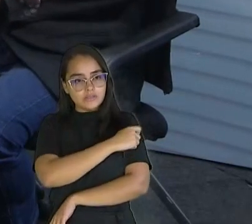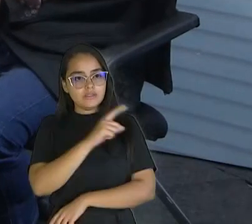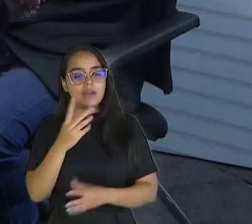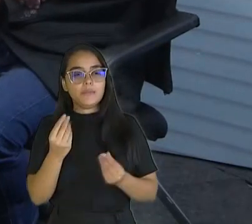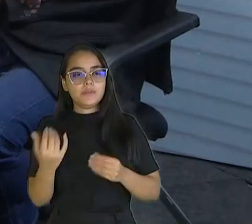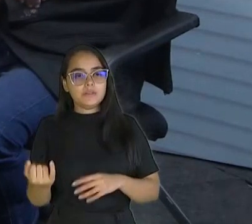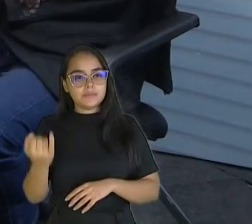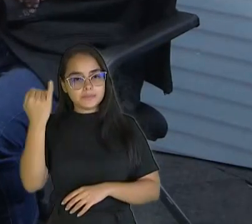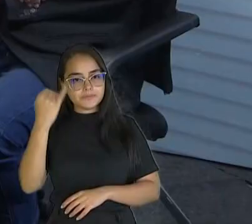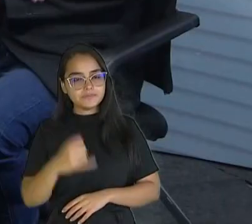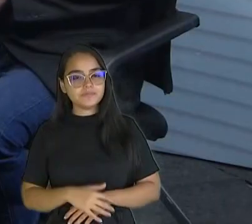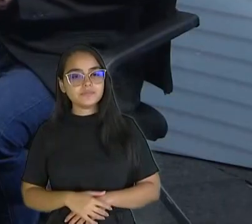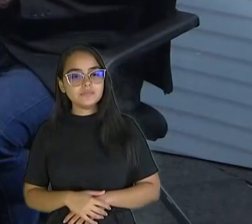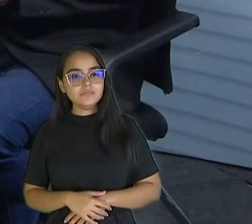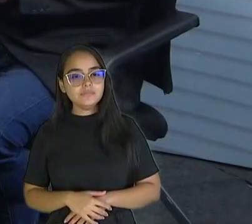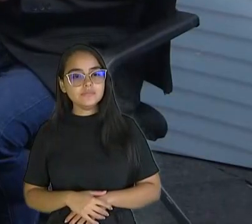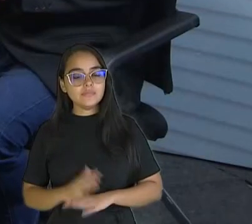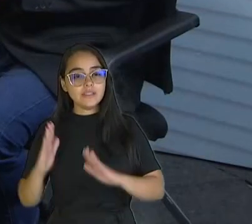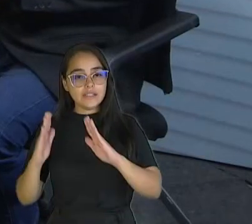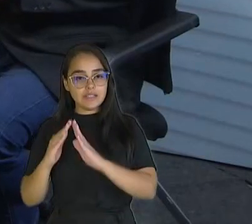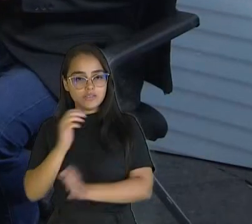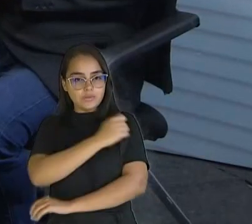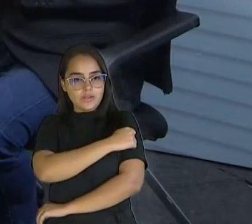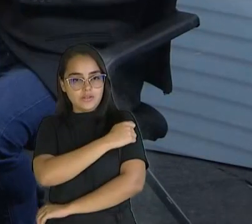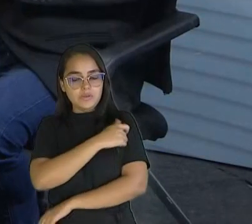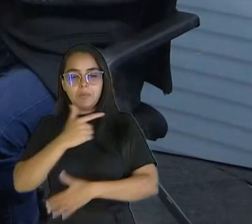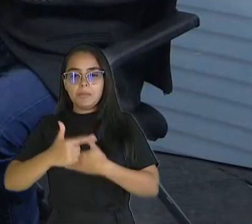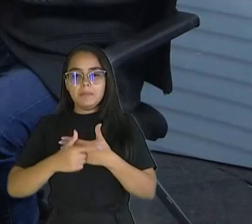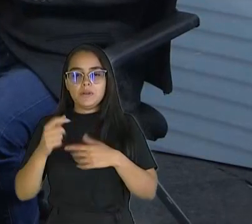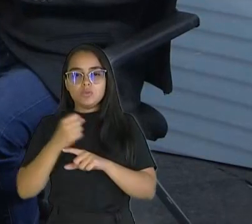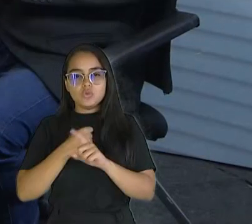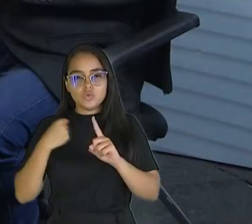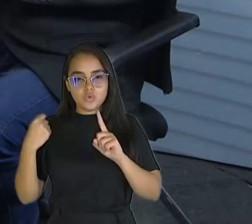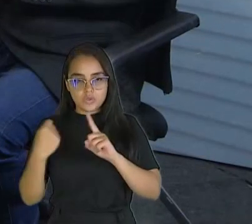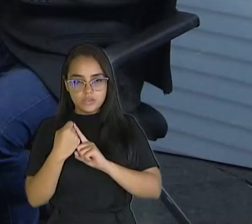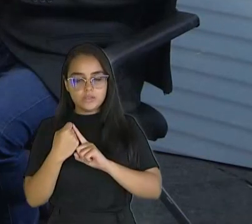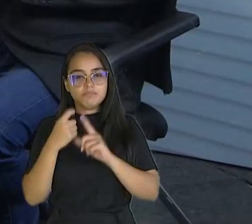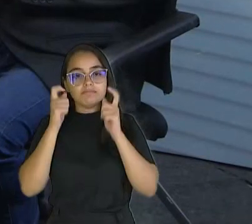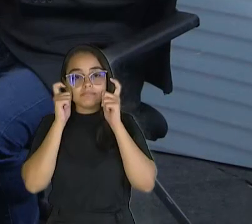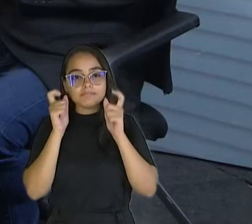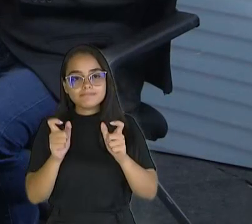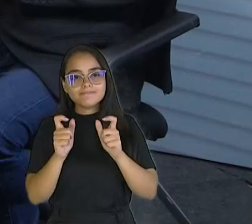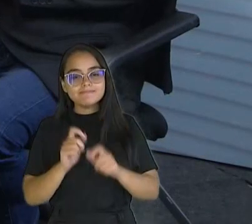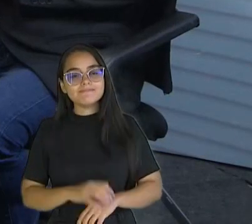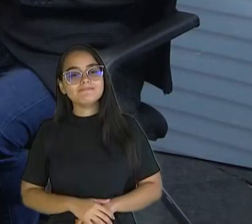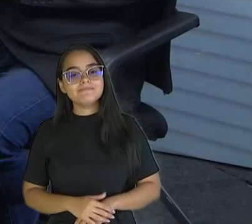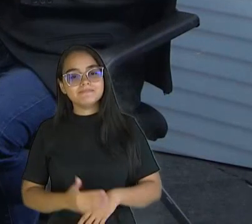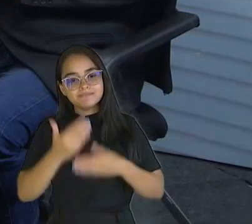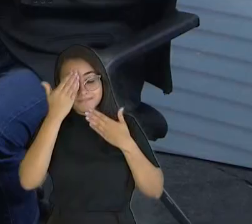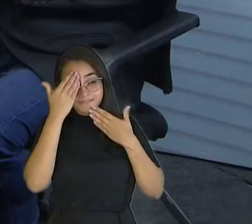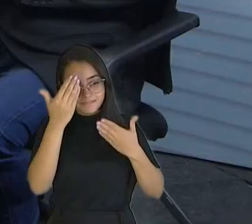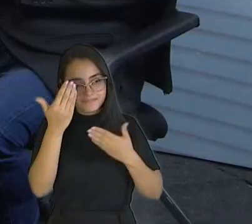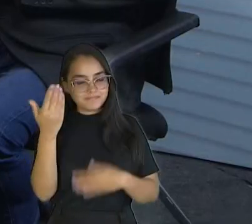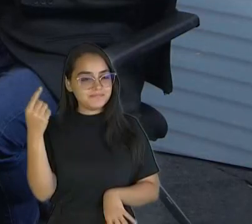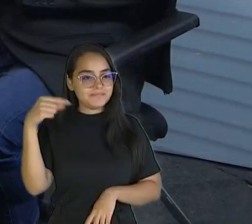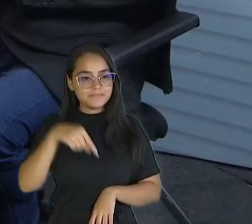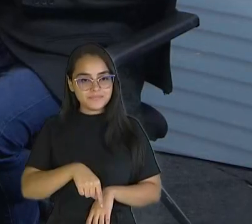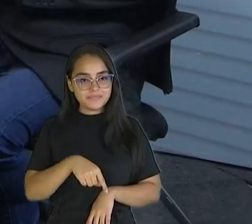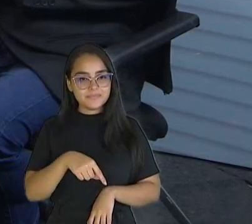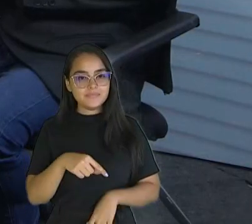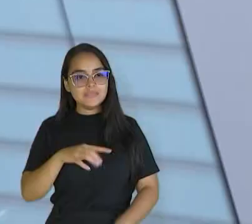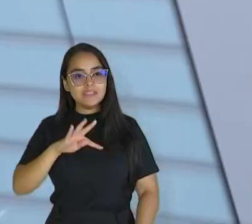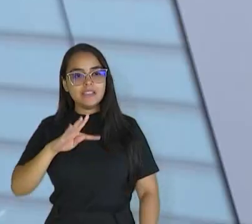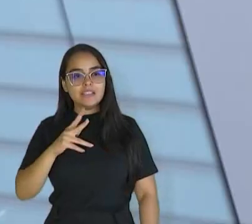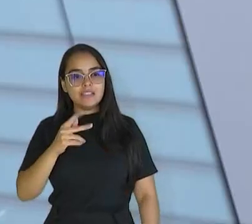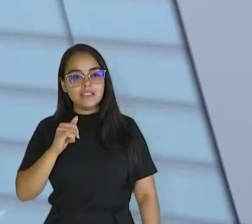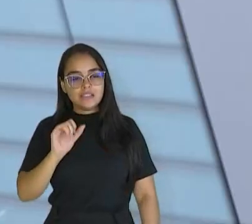importante. Com certeza. E a Casa do Estudante cumprindo esse papel social muito interessante. Obrigado por terem vindo, viu, Thaís? Thaís